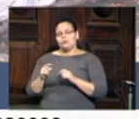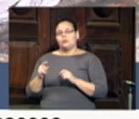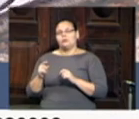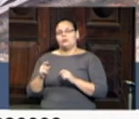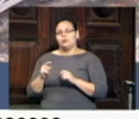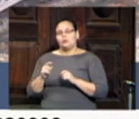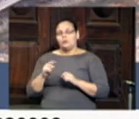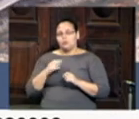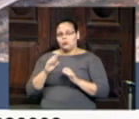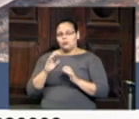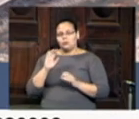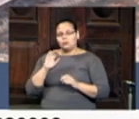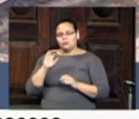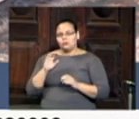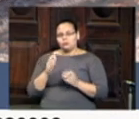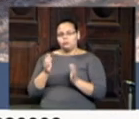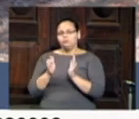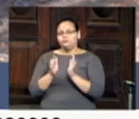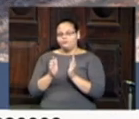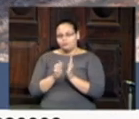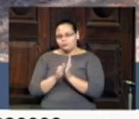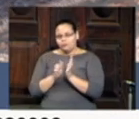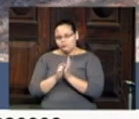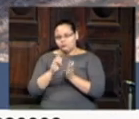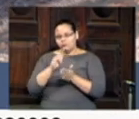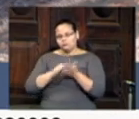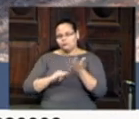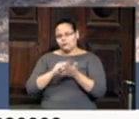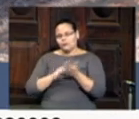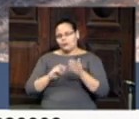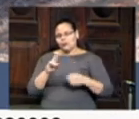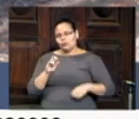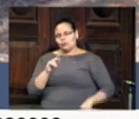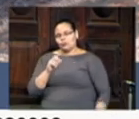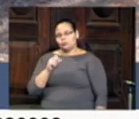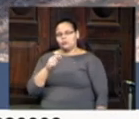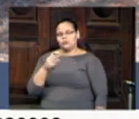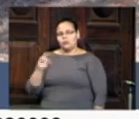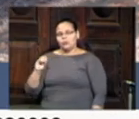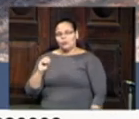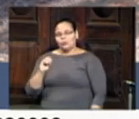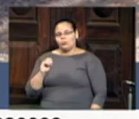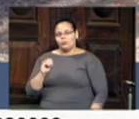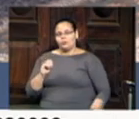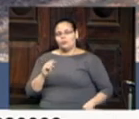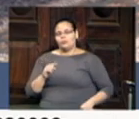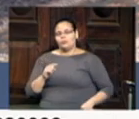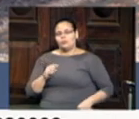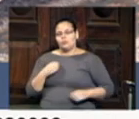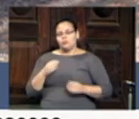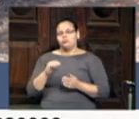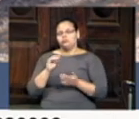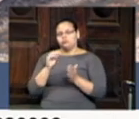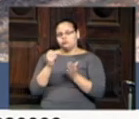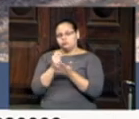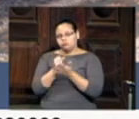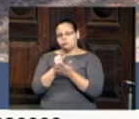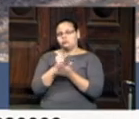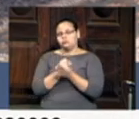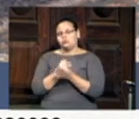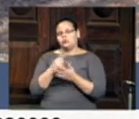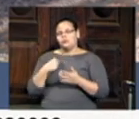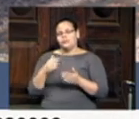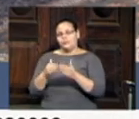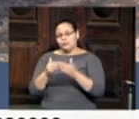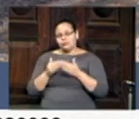projeto de resolução modificando esse projeto, dando entrada na mesa, protocolei, pedindo